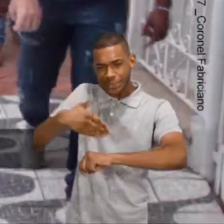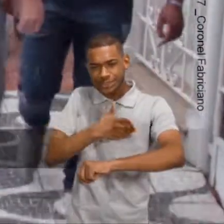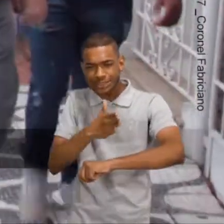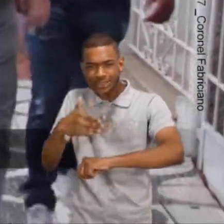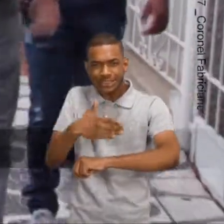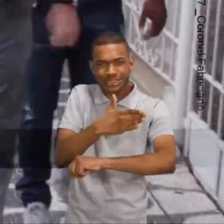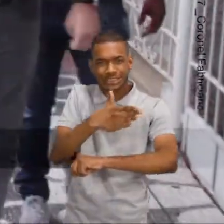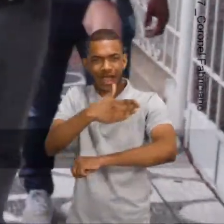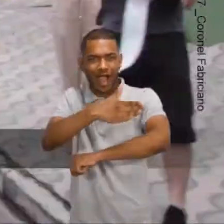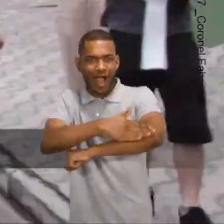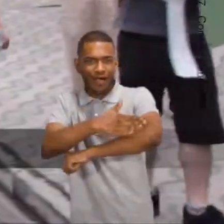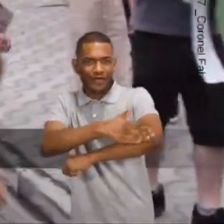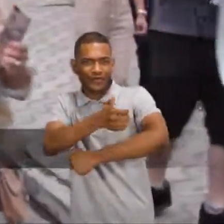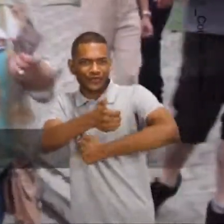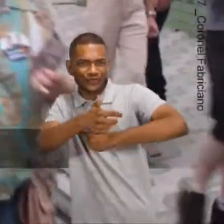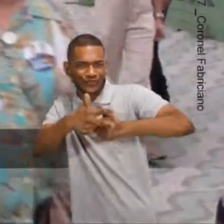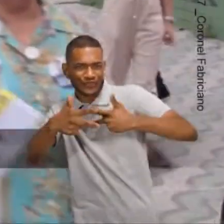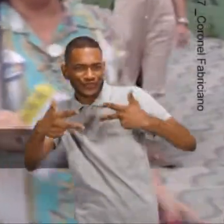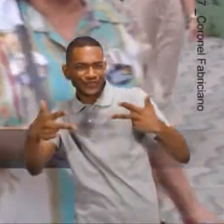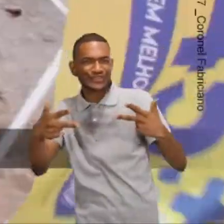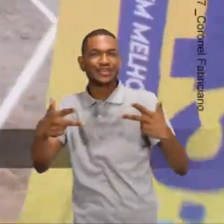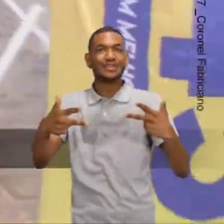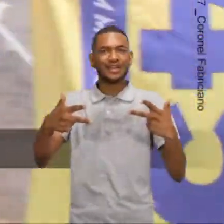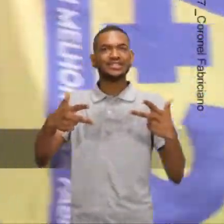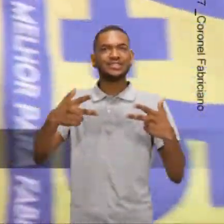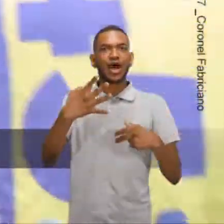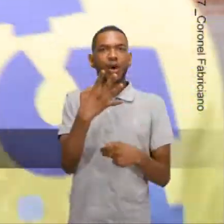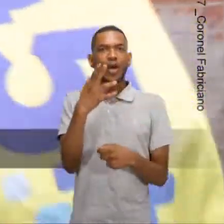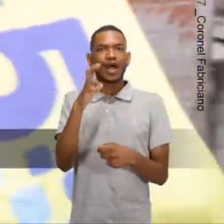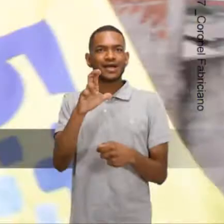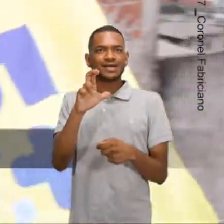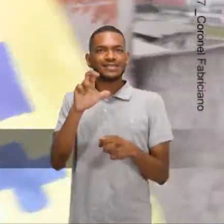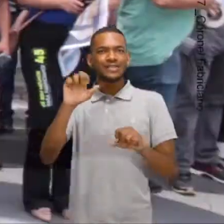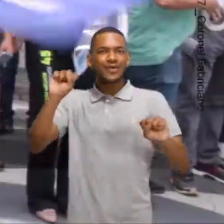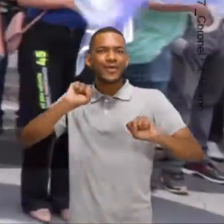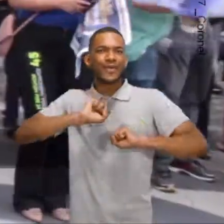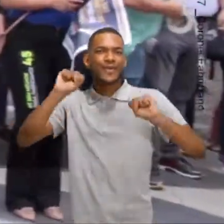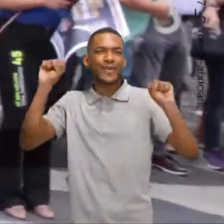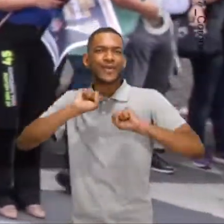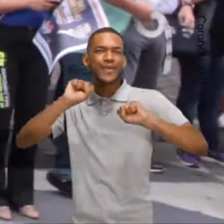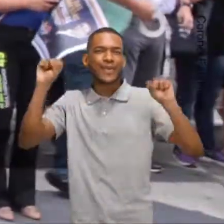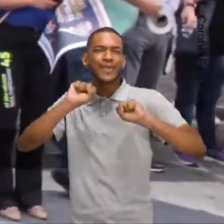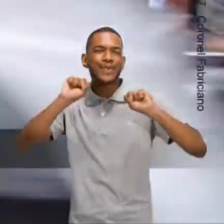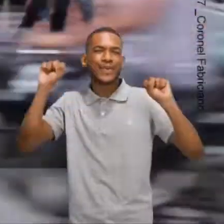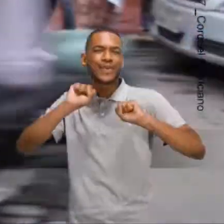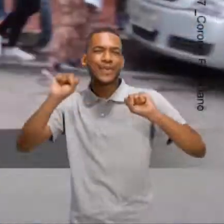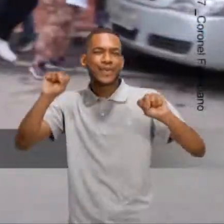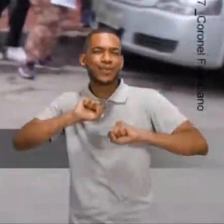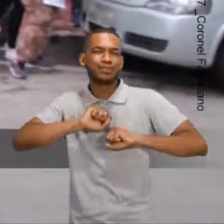avenidas e cruzamentos, a onda do 45 tomou conta da cidade.